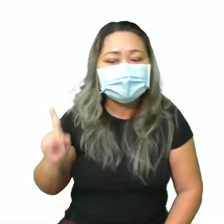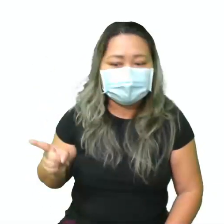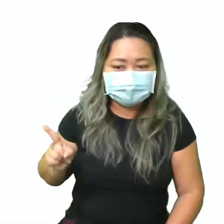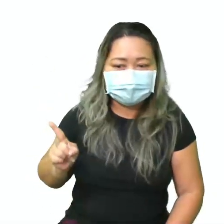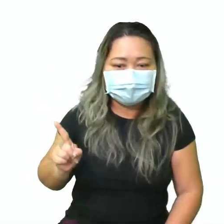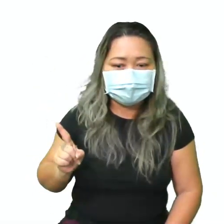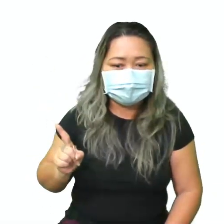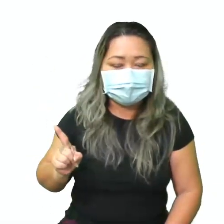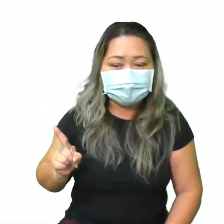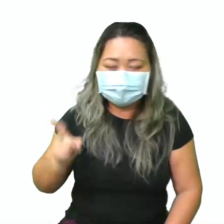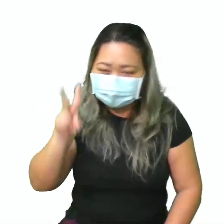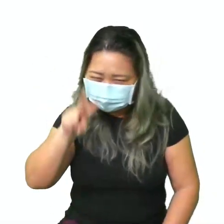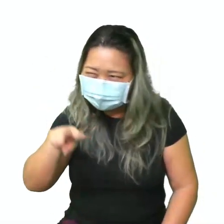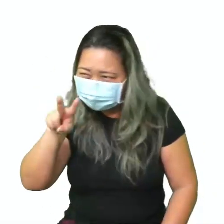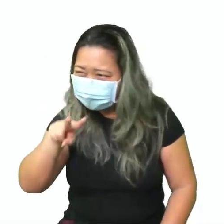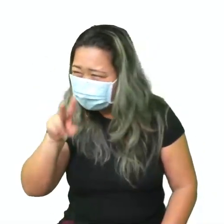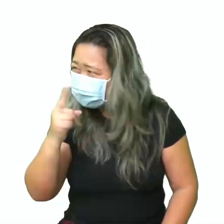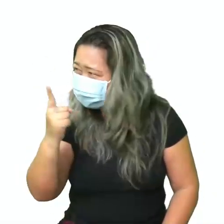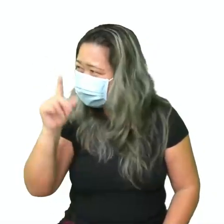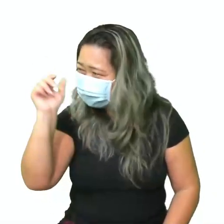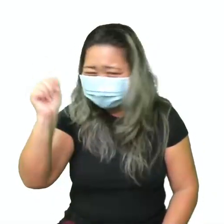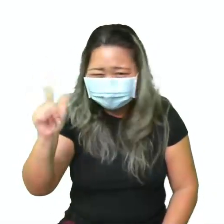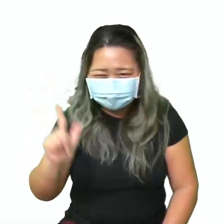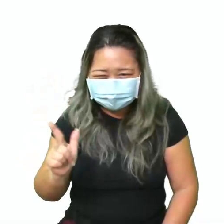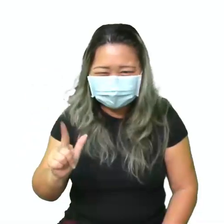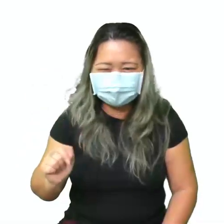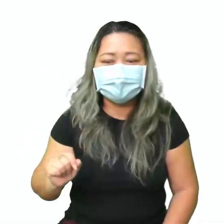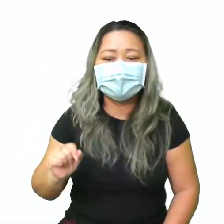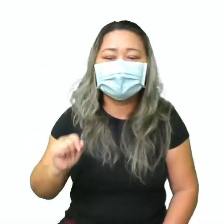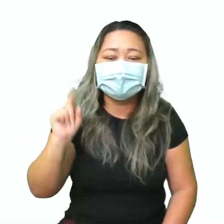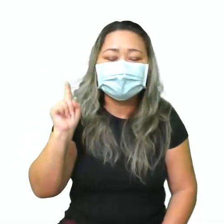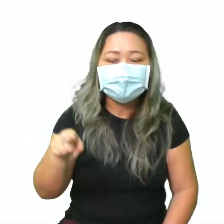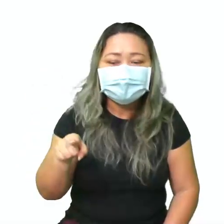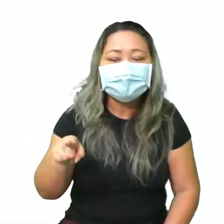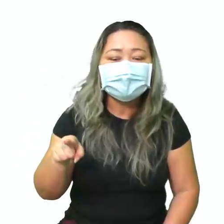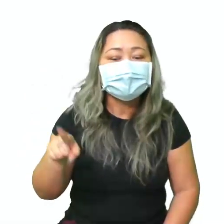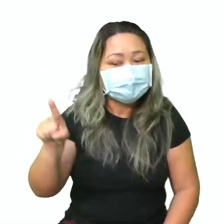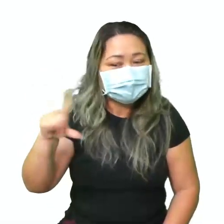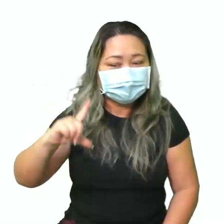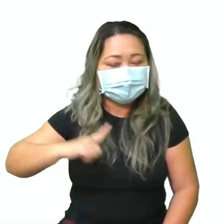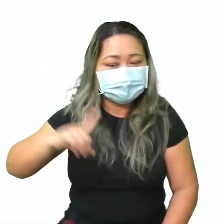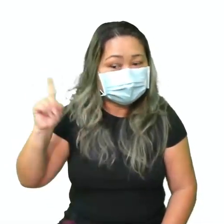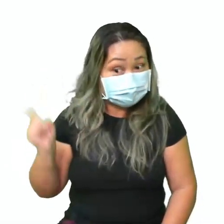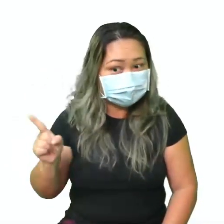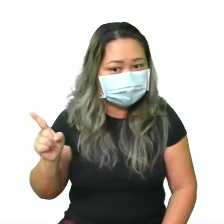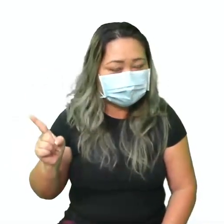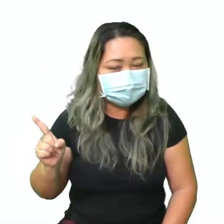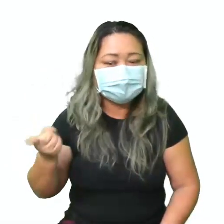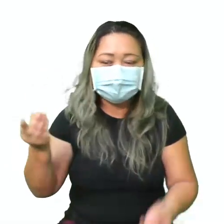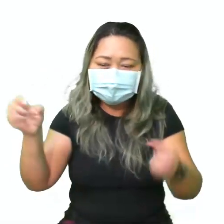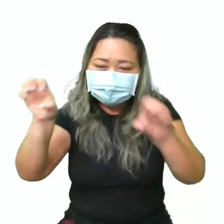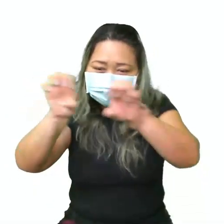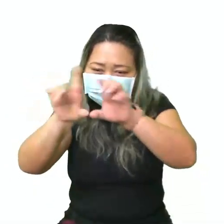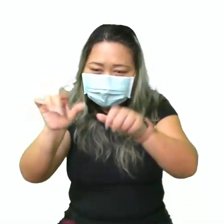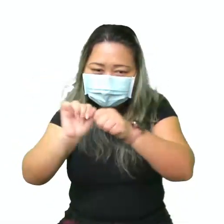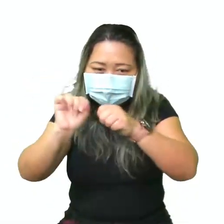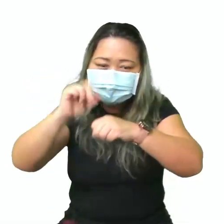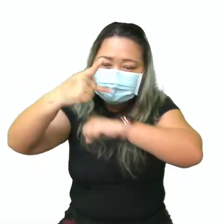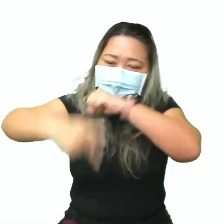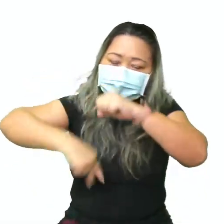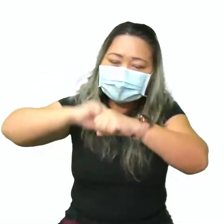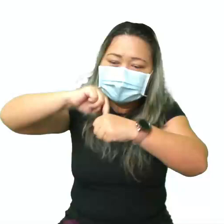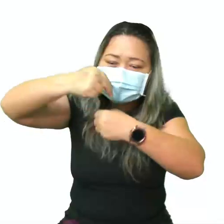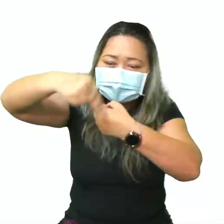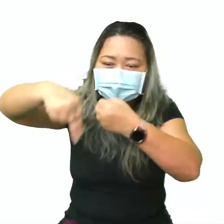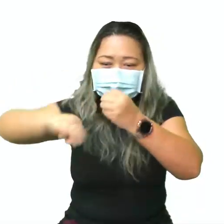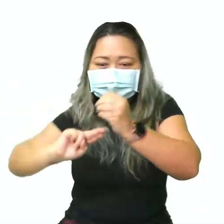em prótons, cargas positivas, nêutrons, o próprio nome está dizendo, elétrons, que são